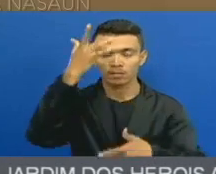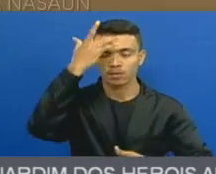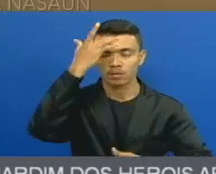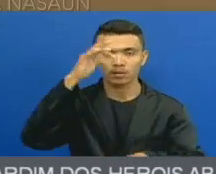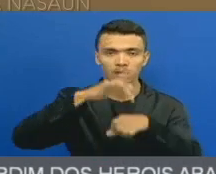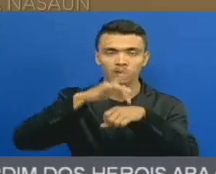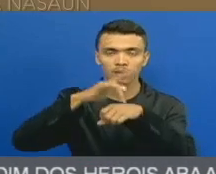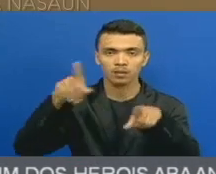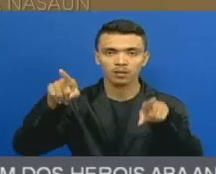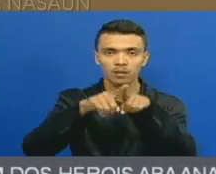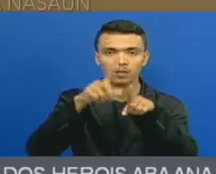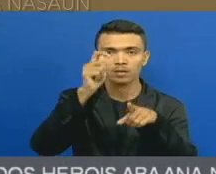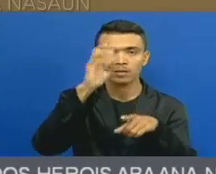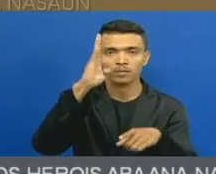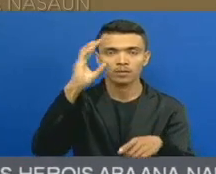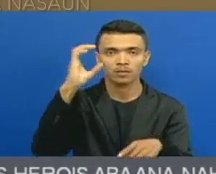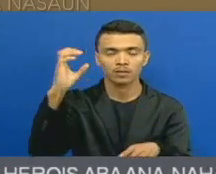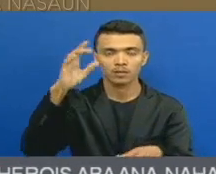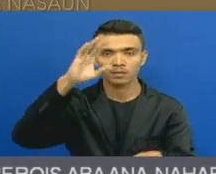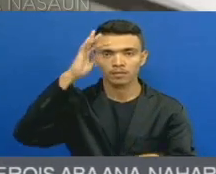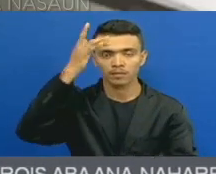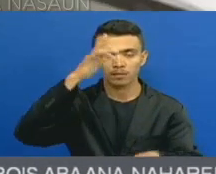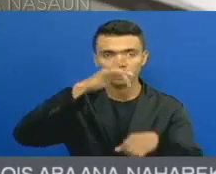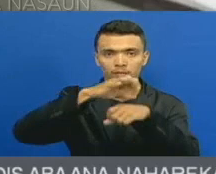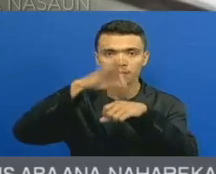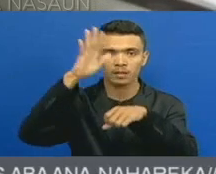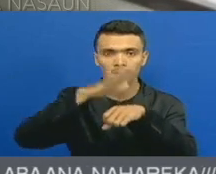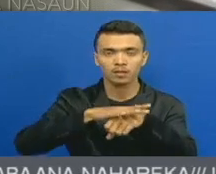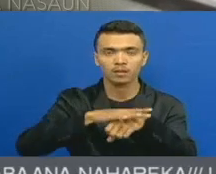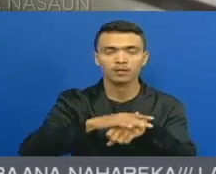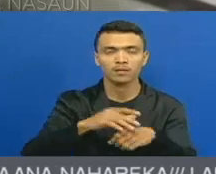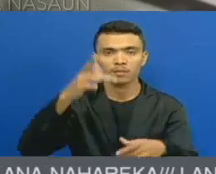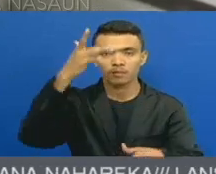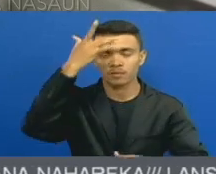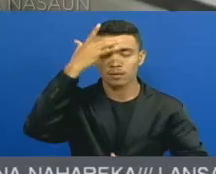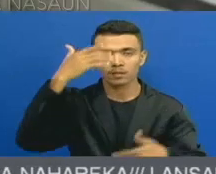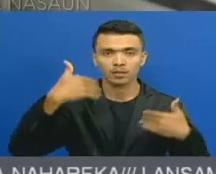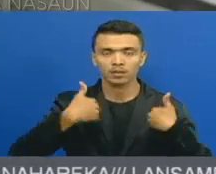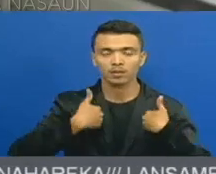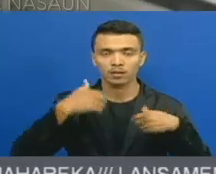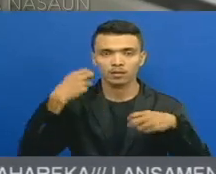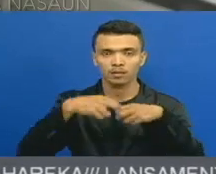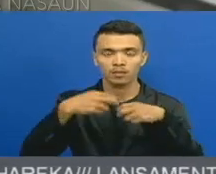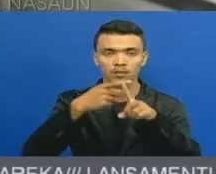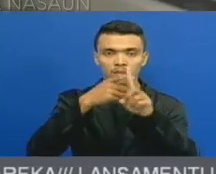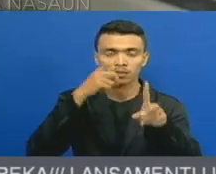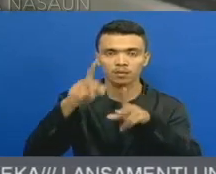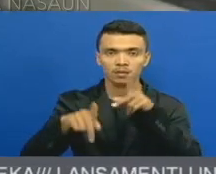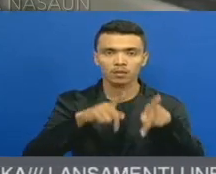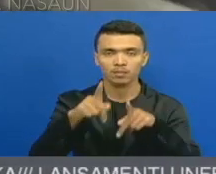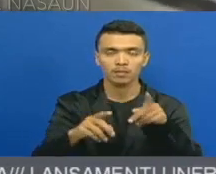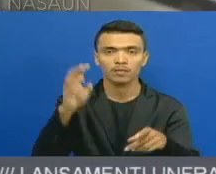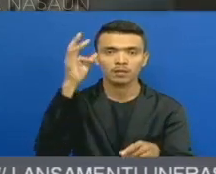e Tanesan, tuberculose, malária no dengue. Tuernia, moras Siracne Moço, impacto russi cidadão Sira